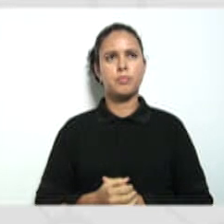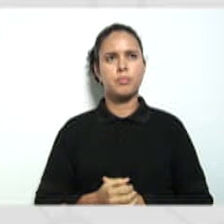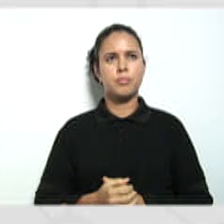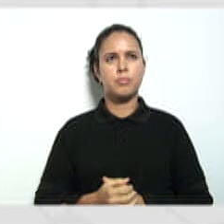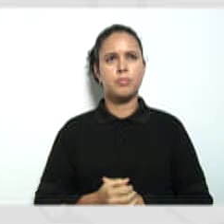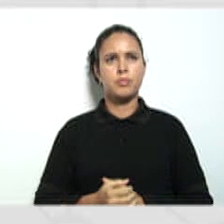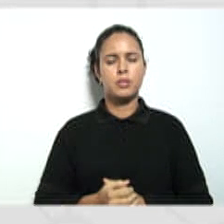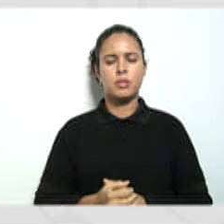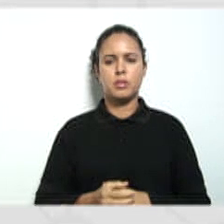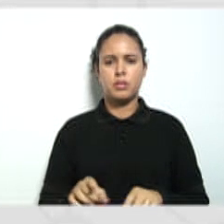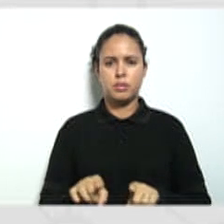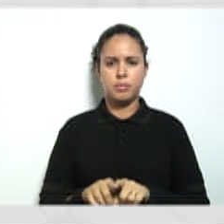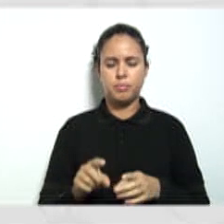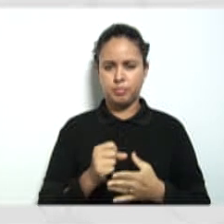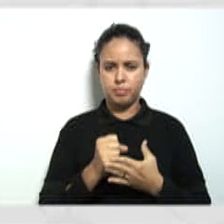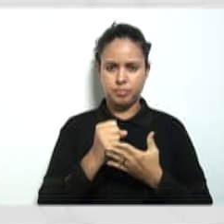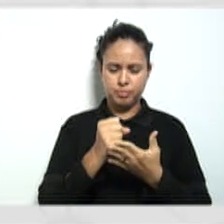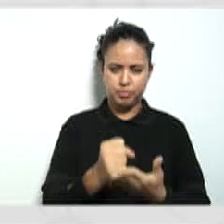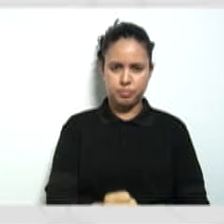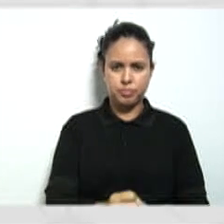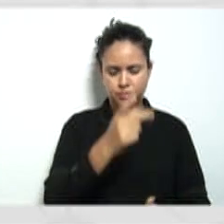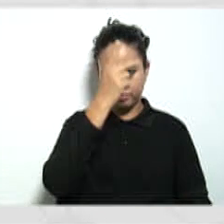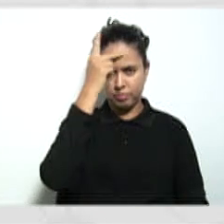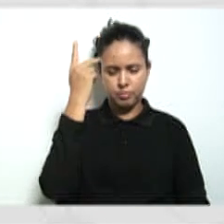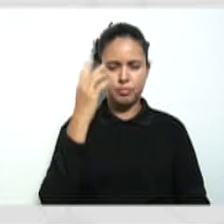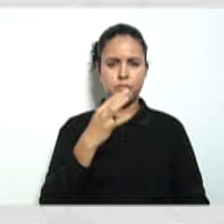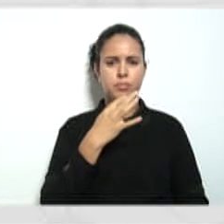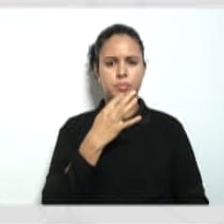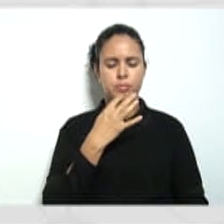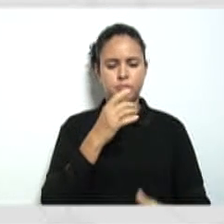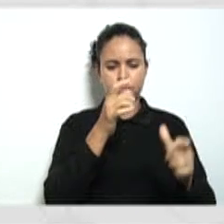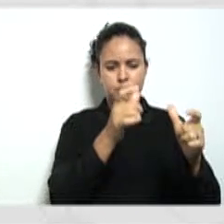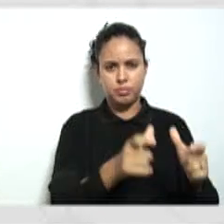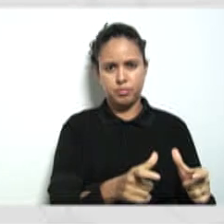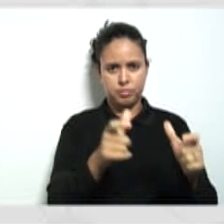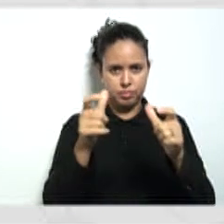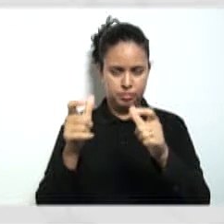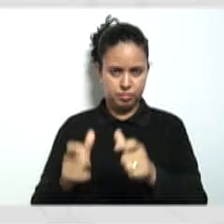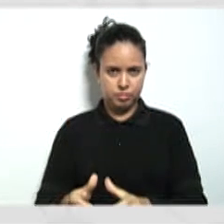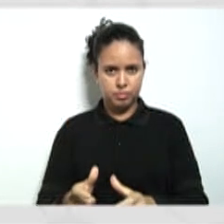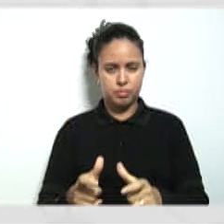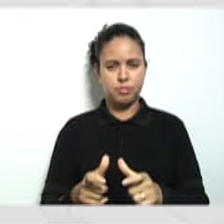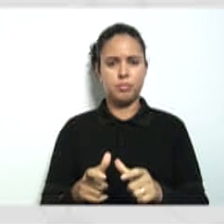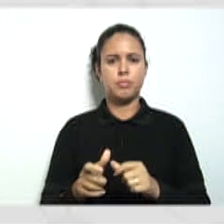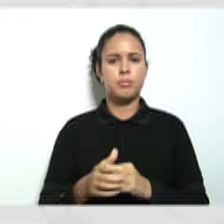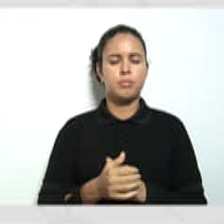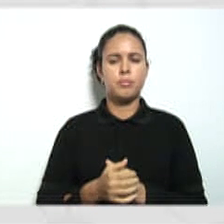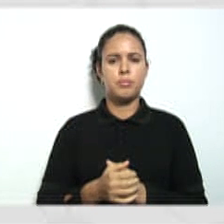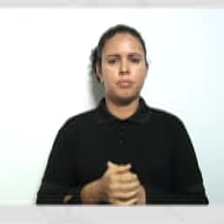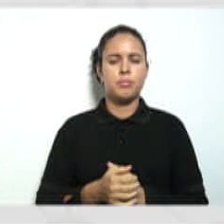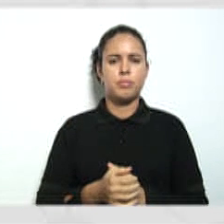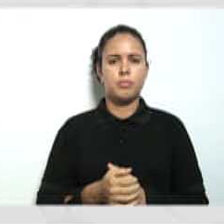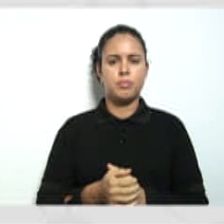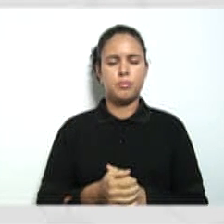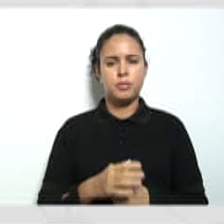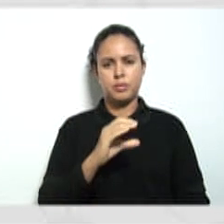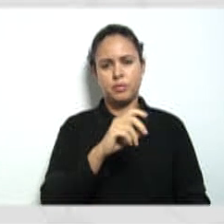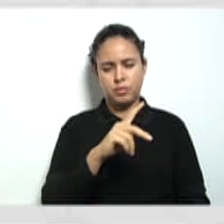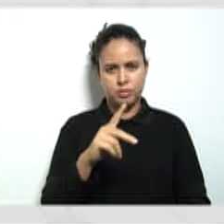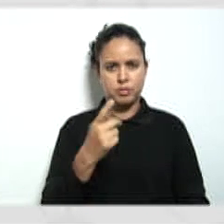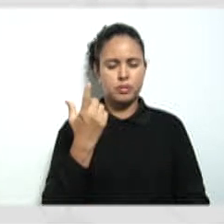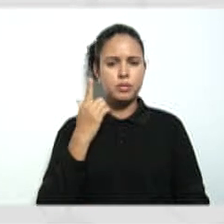região de verdade, não só para enfeitar, não só um enfeite para turista ver. Com as nossas cooperativas, a